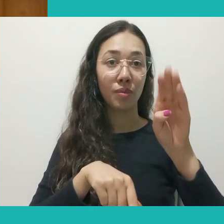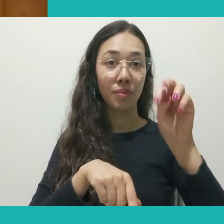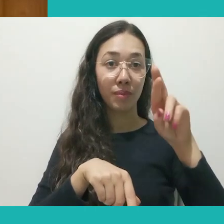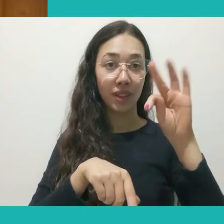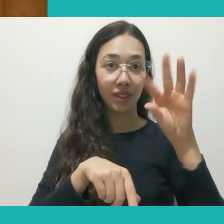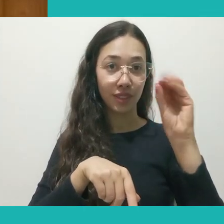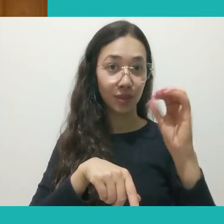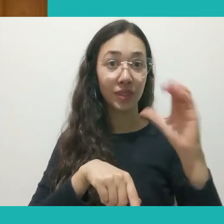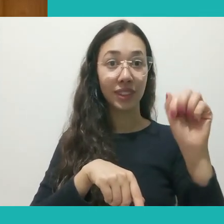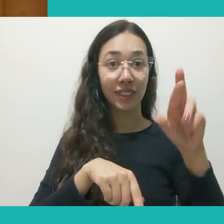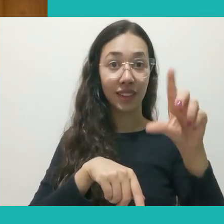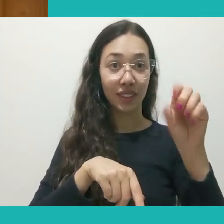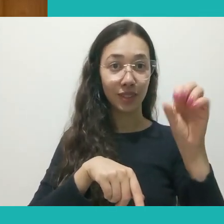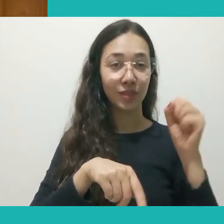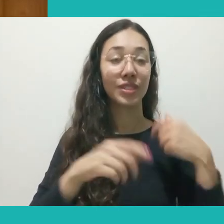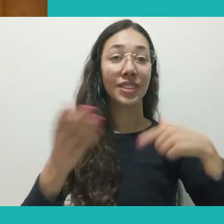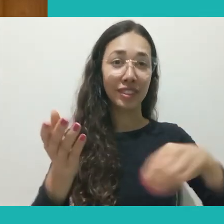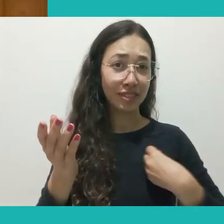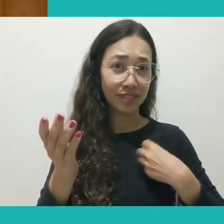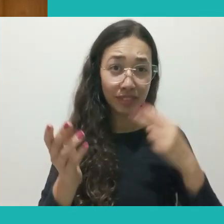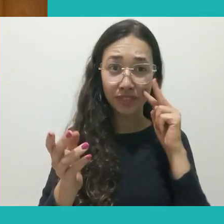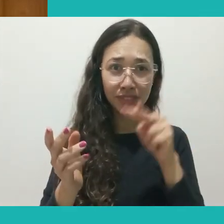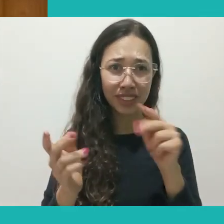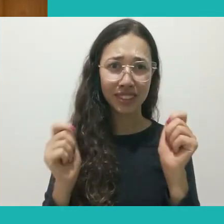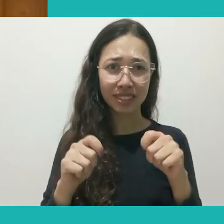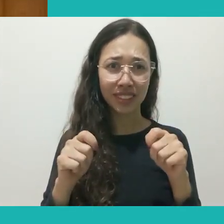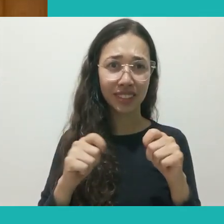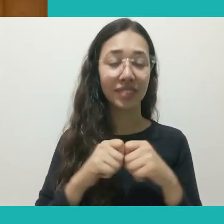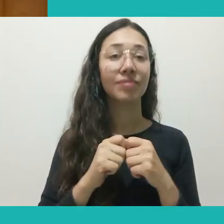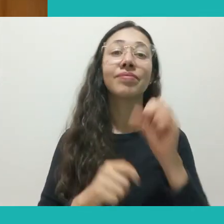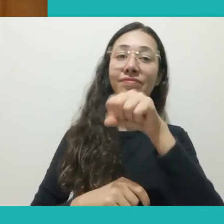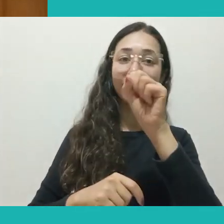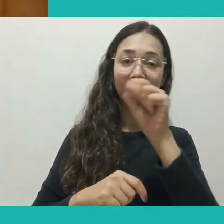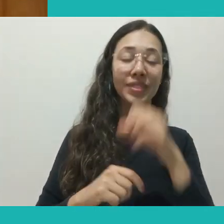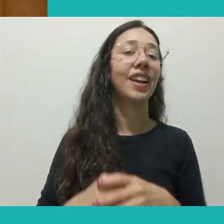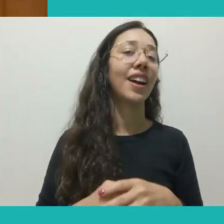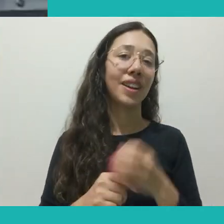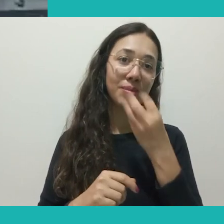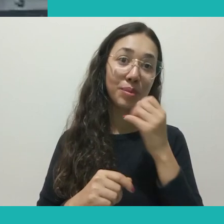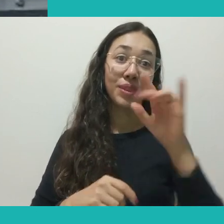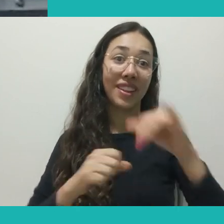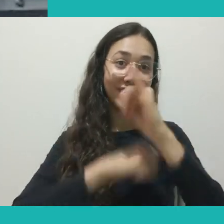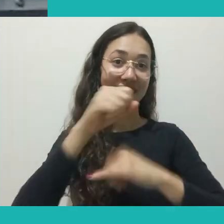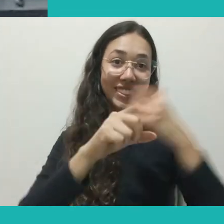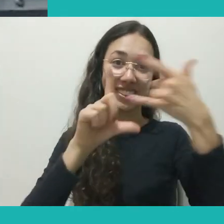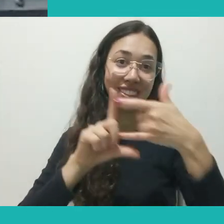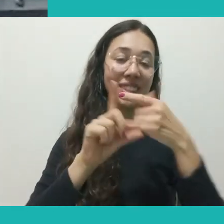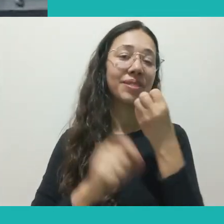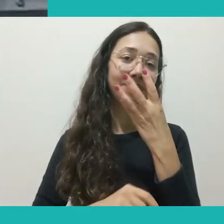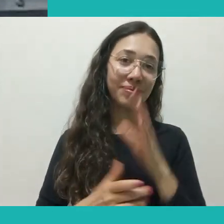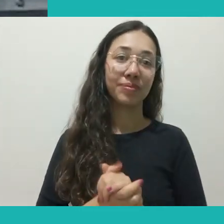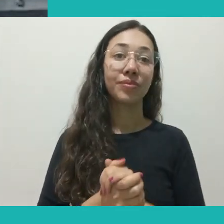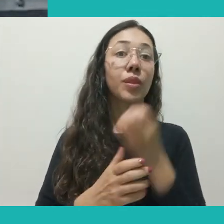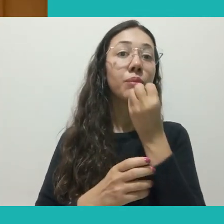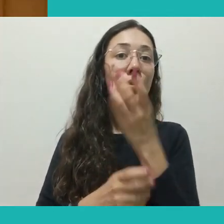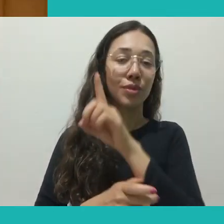Rocha Caiate, que está nos vendo, será? Sim, Está online? excelência. Está sim, Estou está online, muito aqui. obrigado.